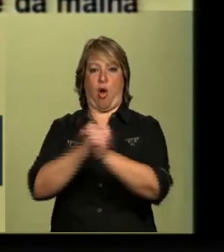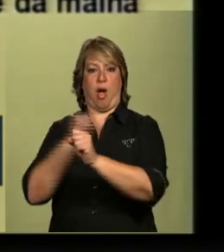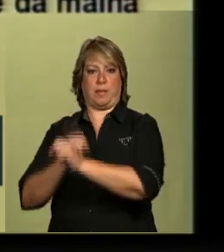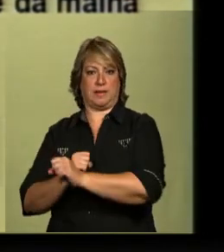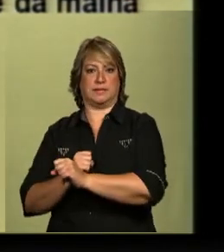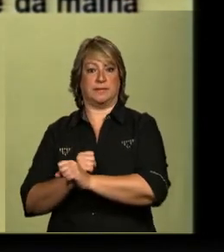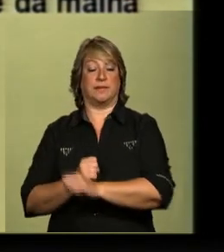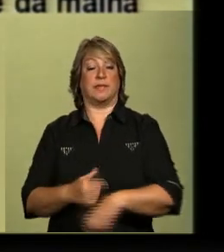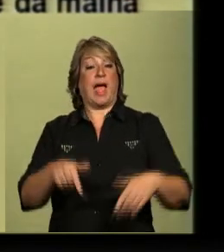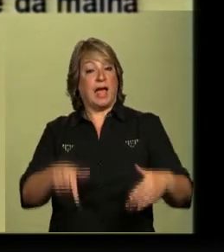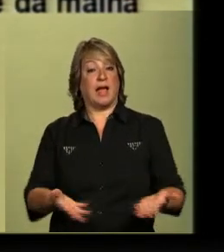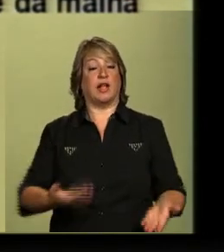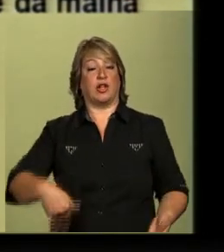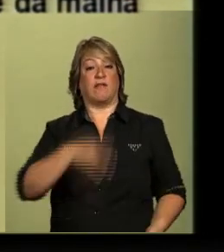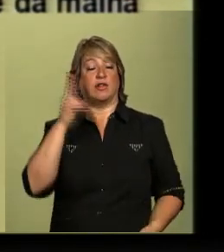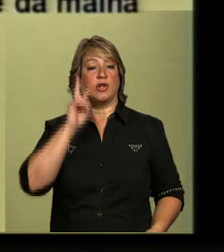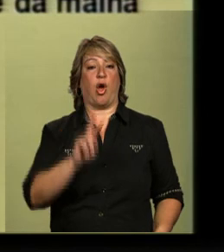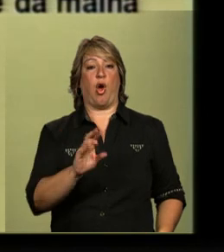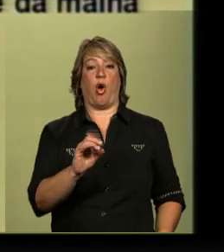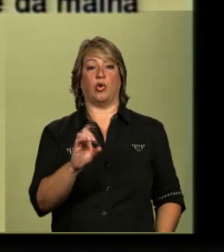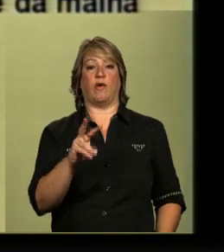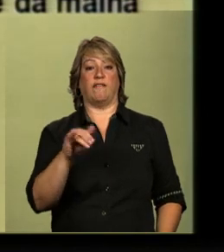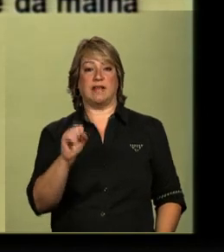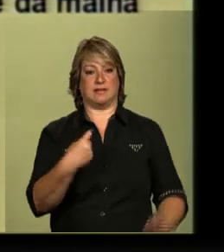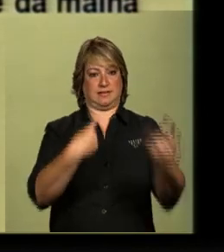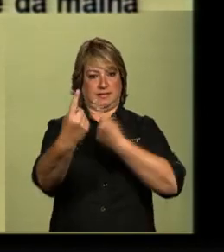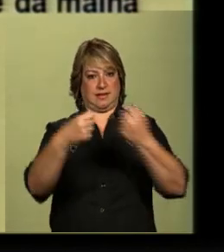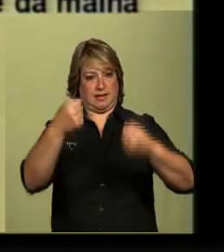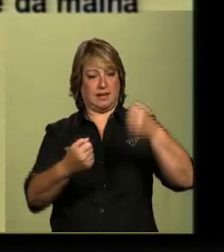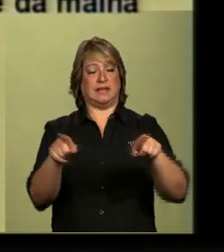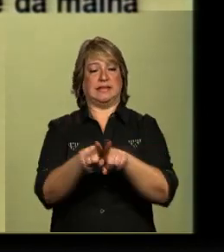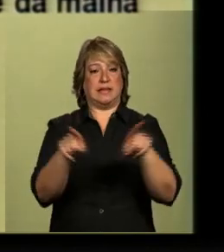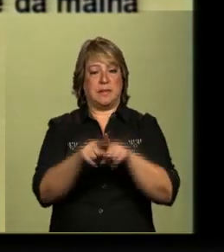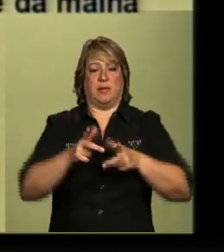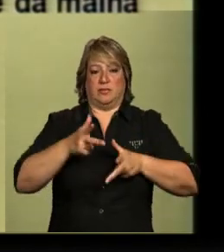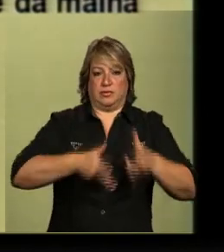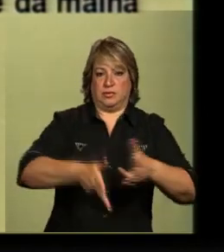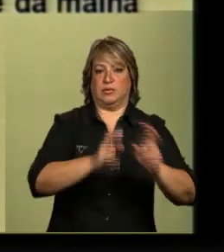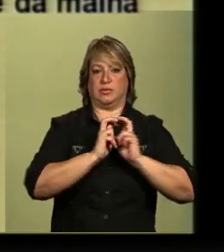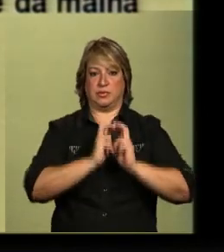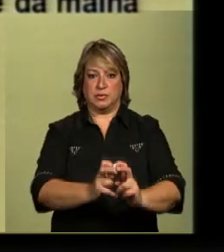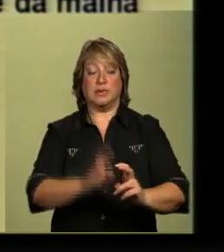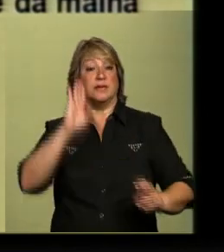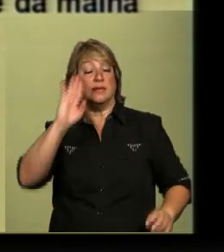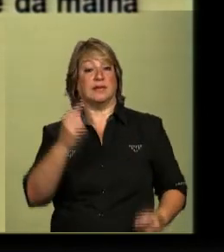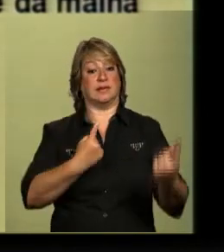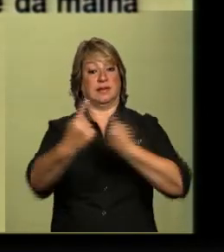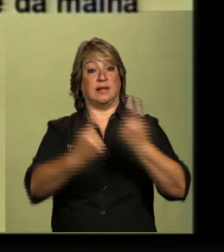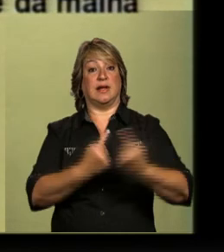nós falamos em rodovias e ferrovias destacando nas rodovias